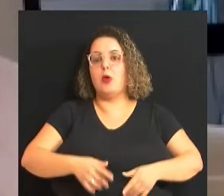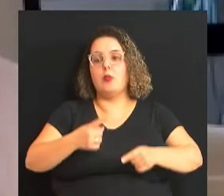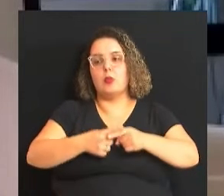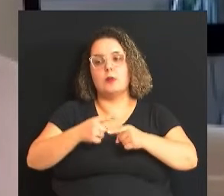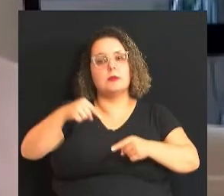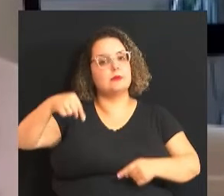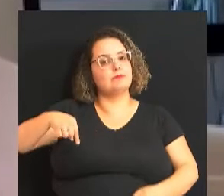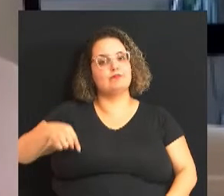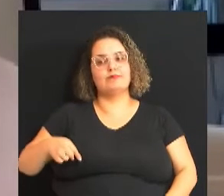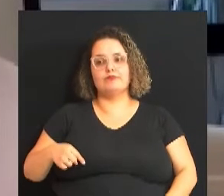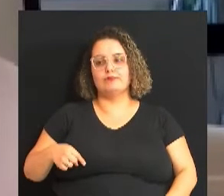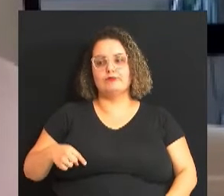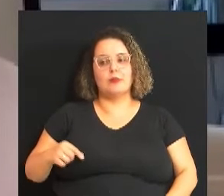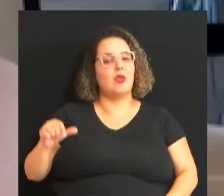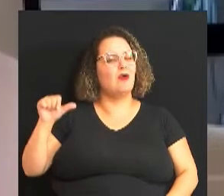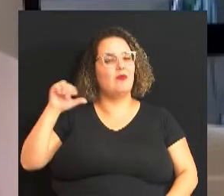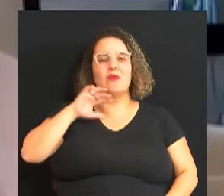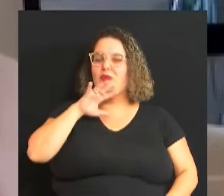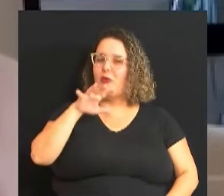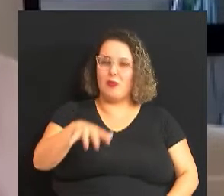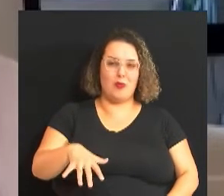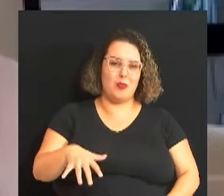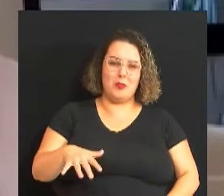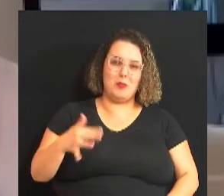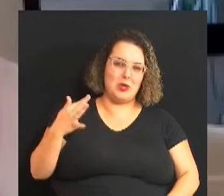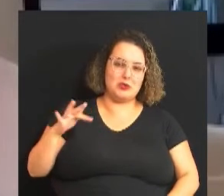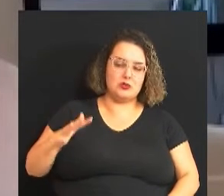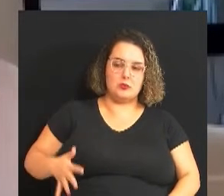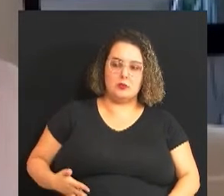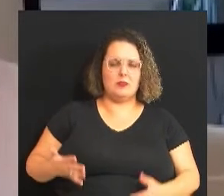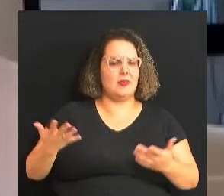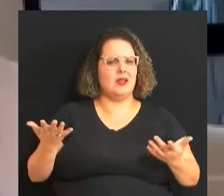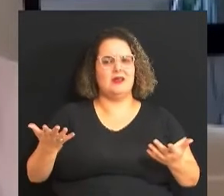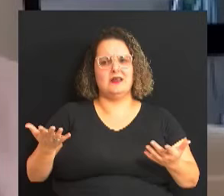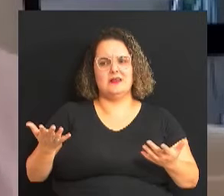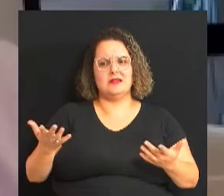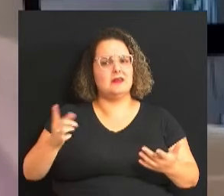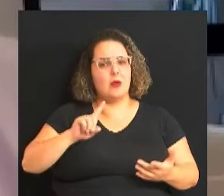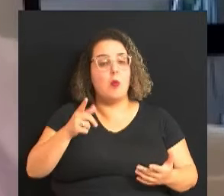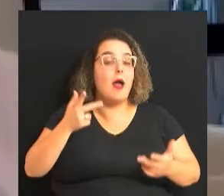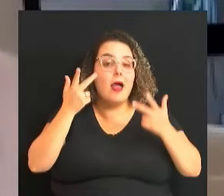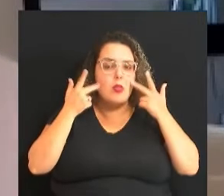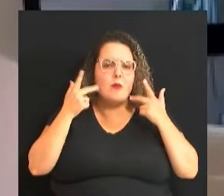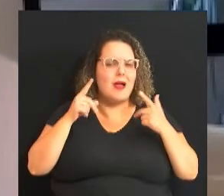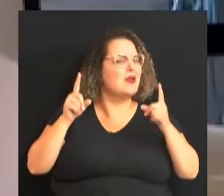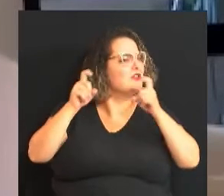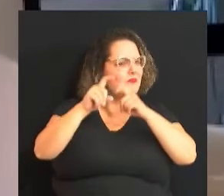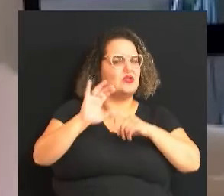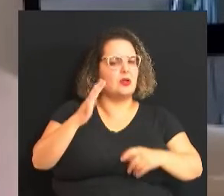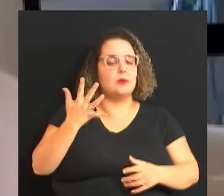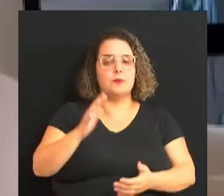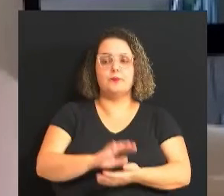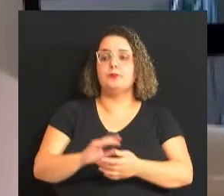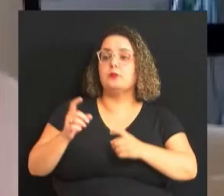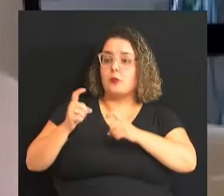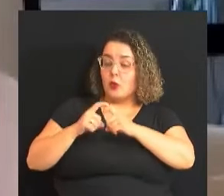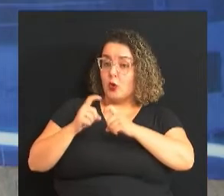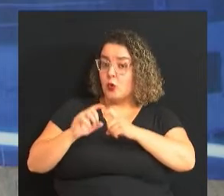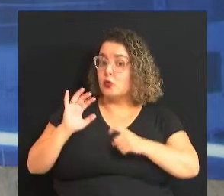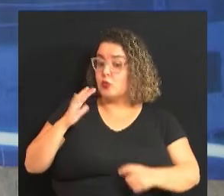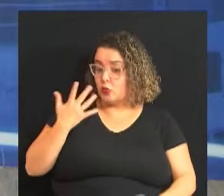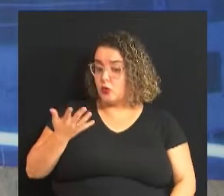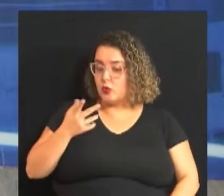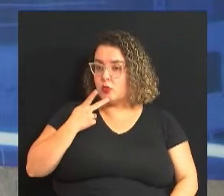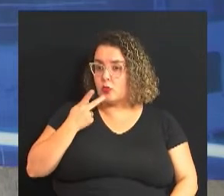original ficou demasiadamente irritado. Mas isso absolutamente não é comum, isso é raro de acontecer. Doutor, o senhor falou aí